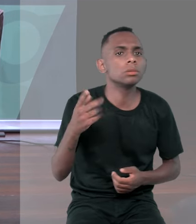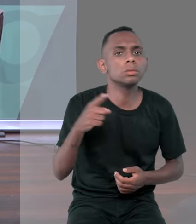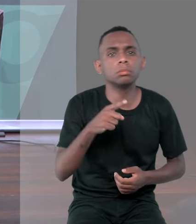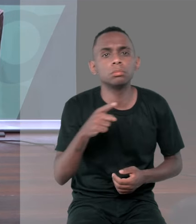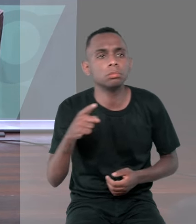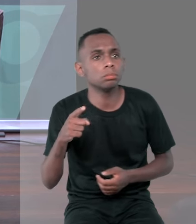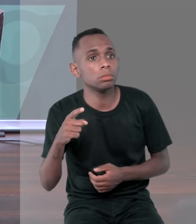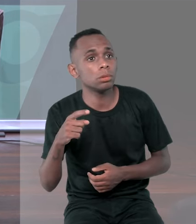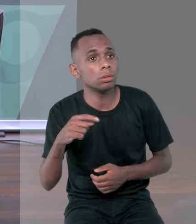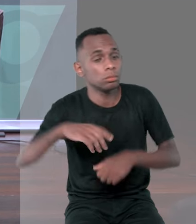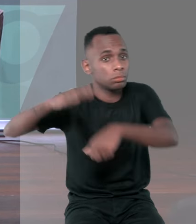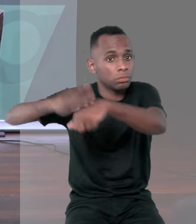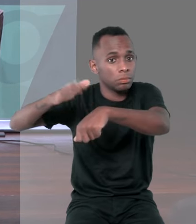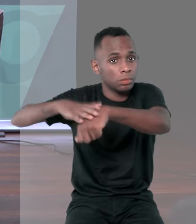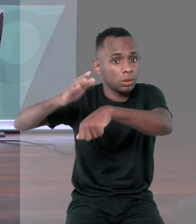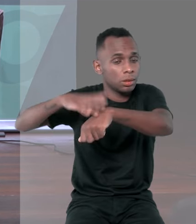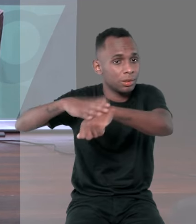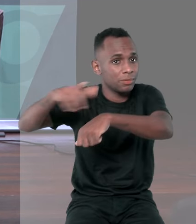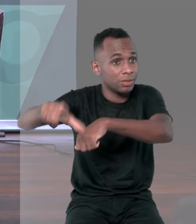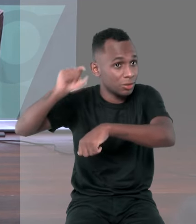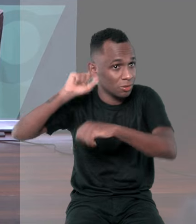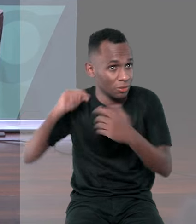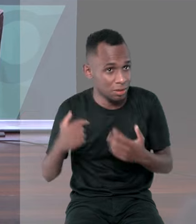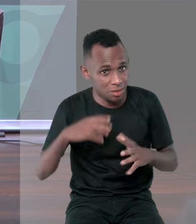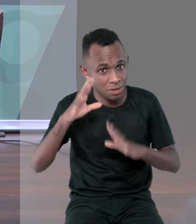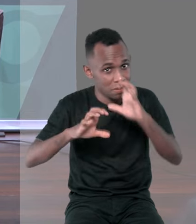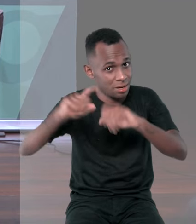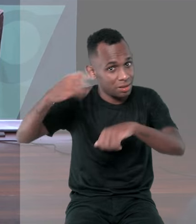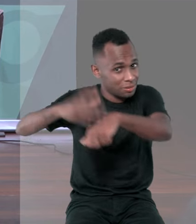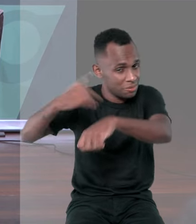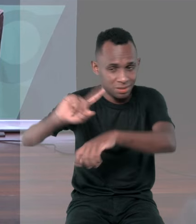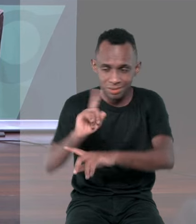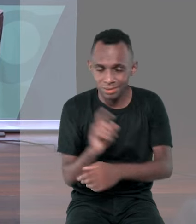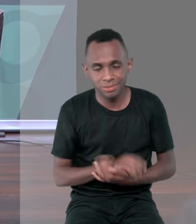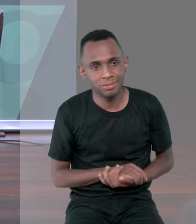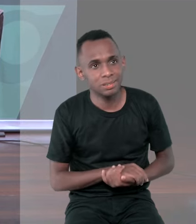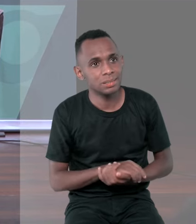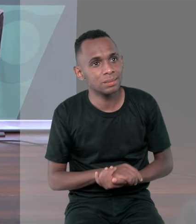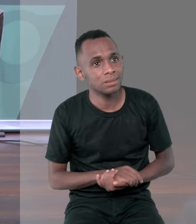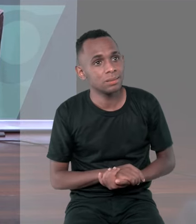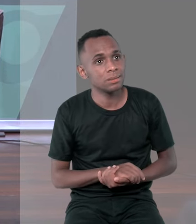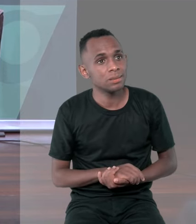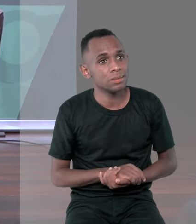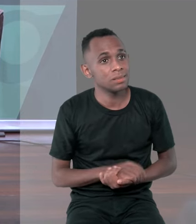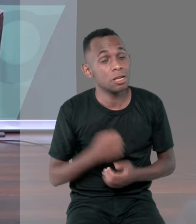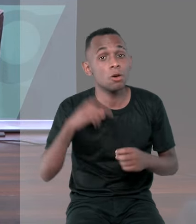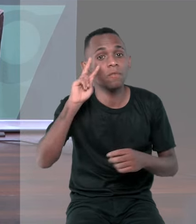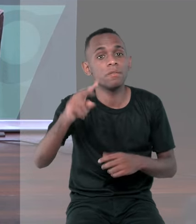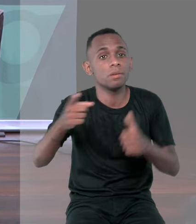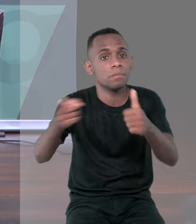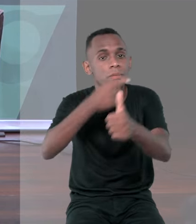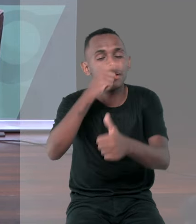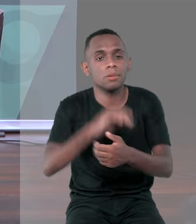Olha, eu vou deixar o Jefferson escolher, que vocês não vão brigar com ele. Ah, eu só vou dizer as pessoas, porque eu vi primeiro aqui.